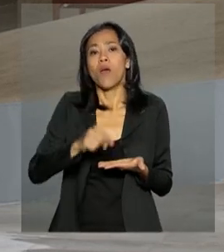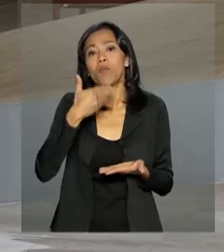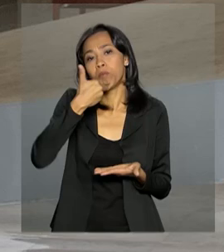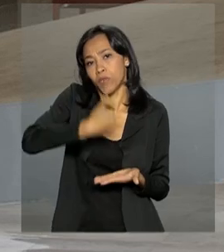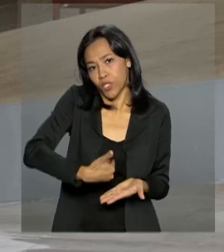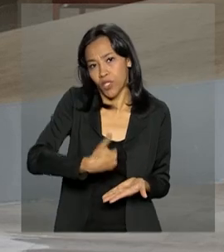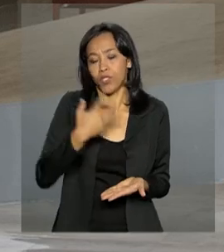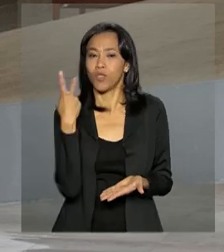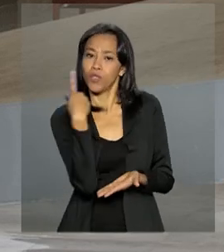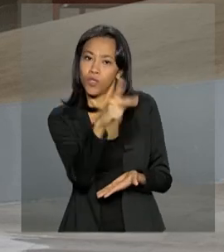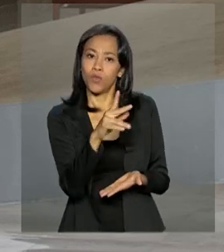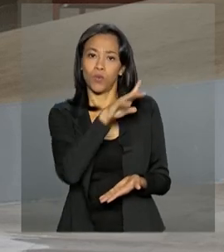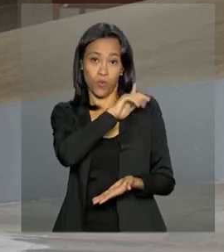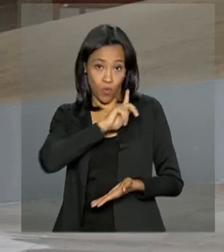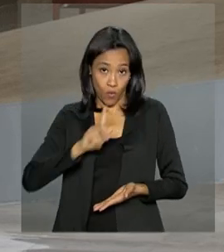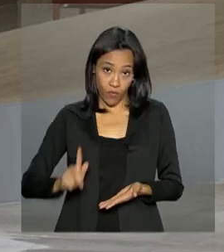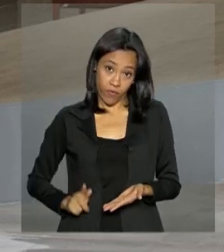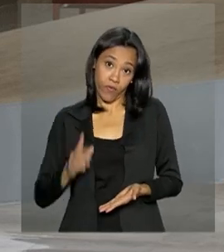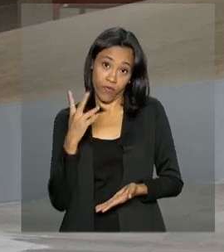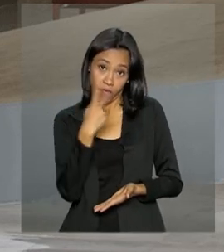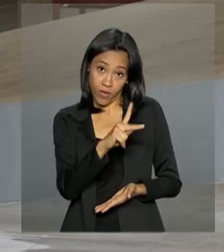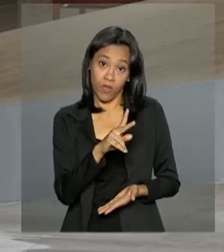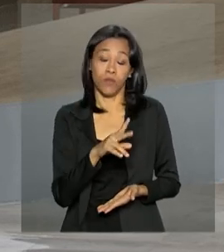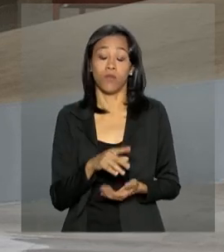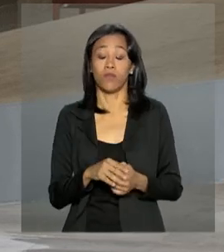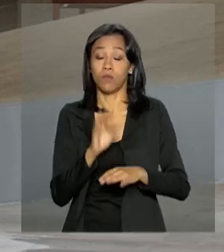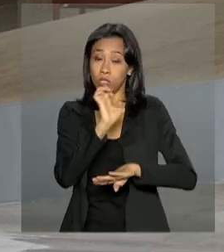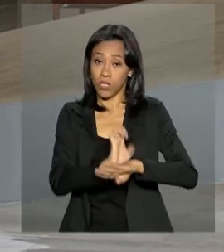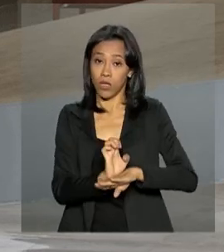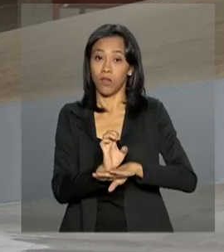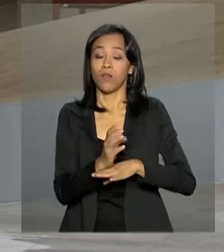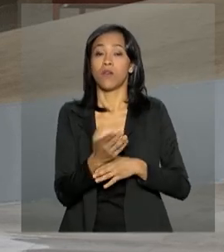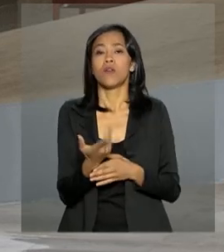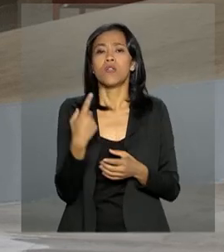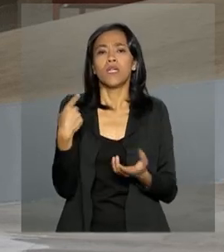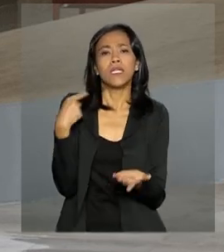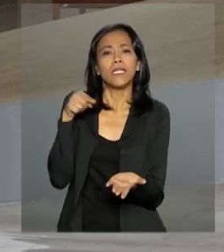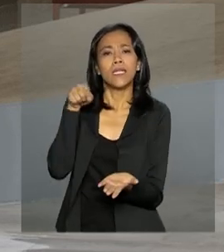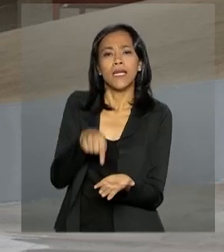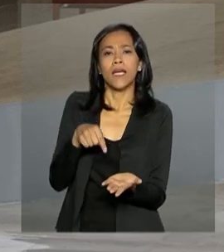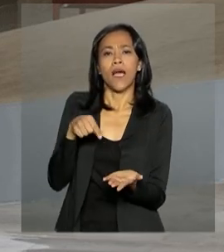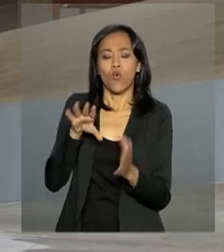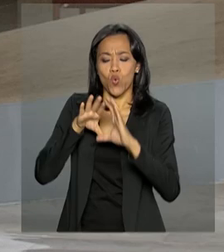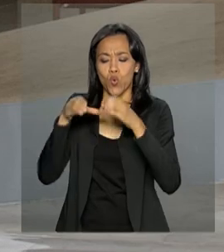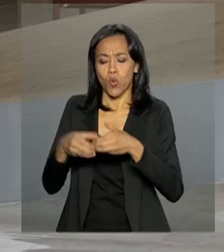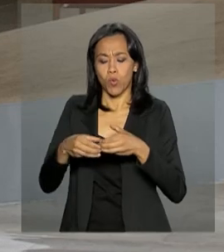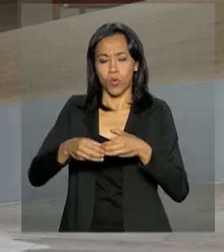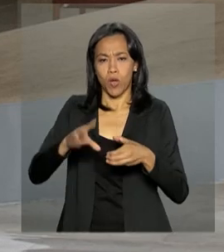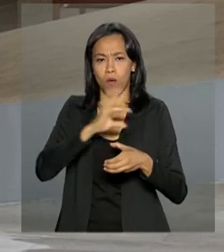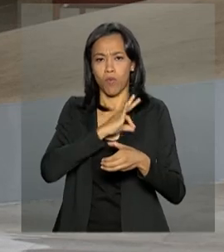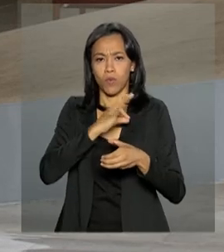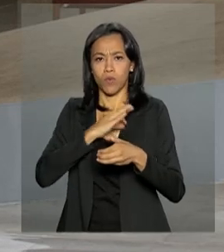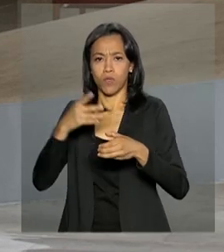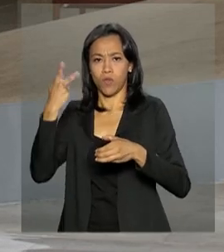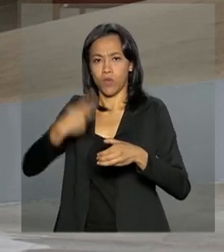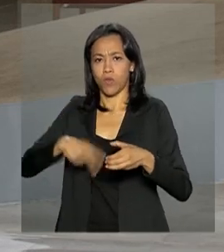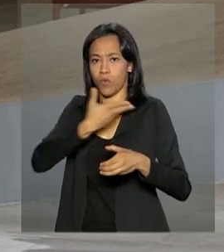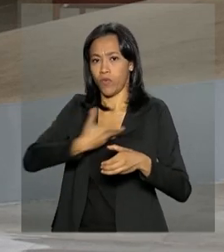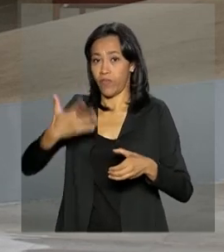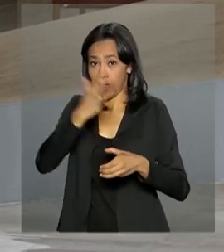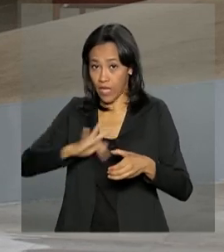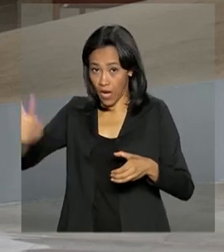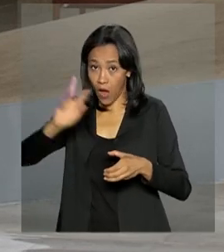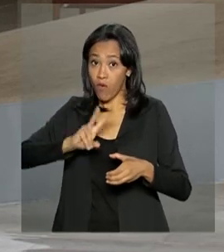solicitação do governador do estado, Wilson Lima. De acordo com a portaria, a Força Nacional vai atuar nas ações